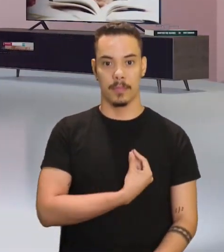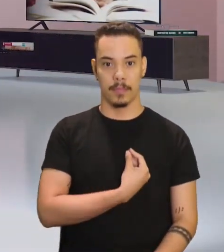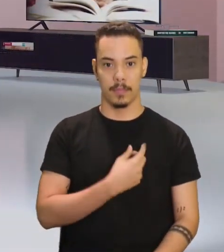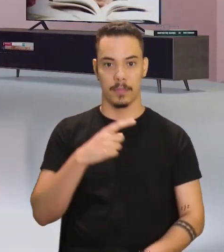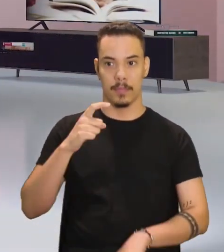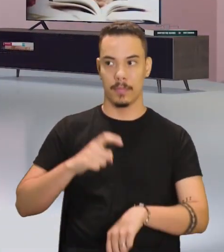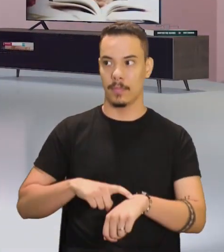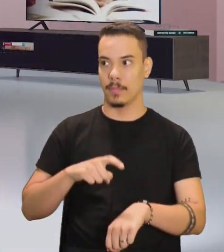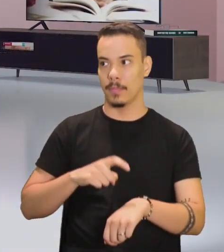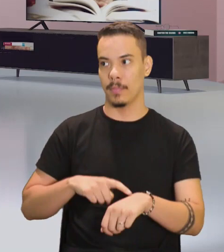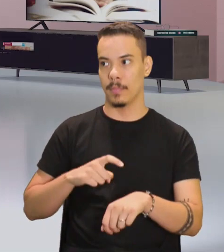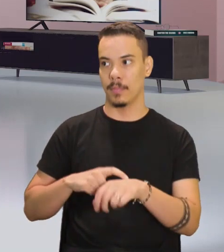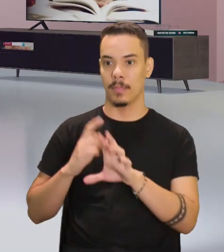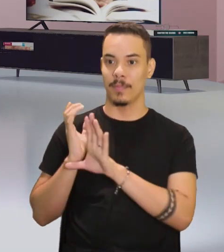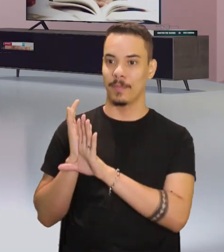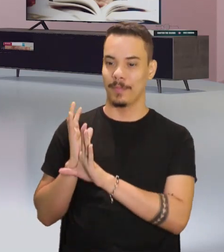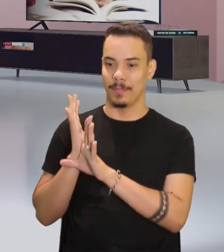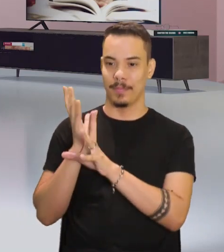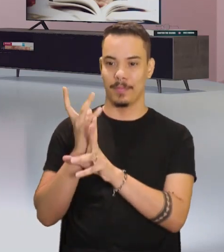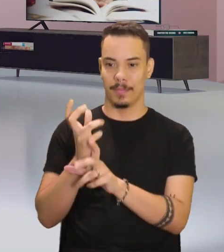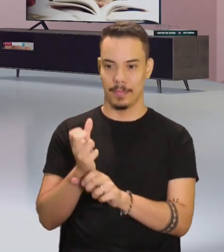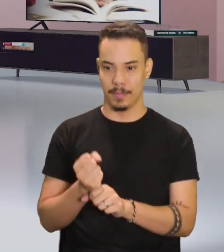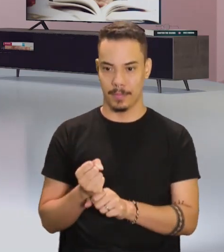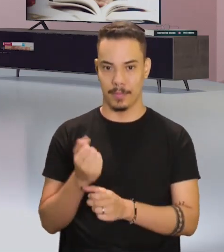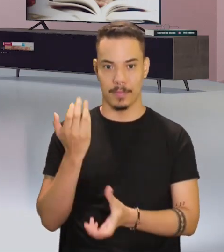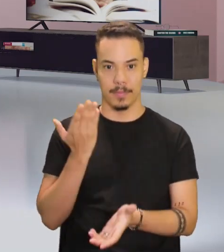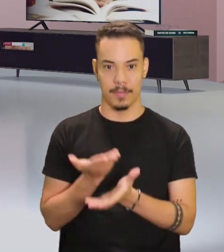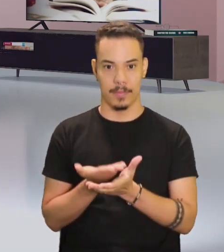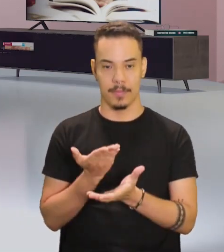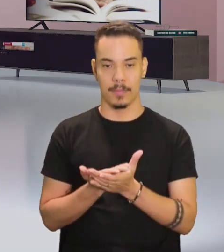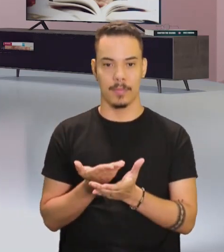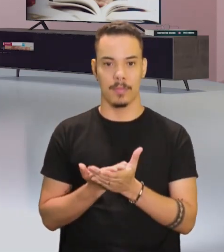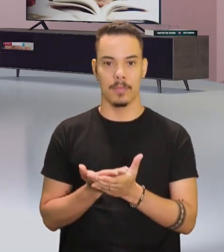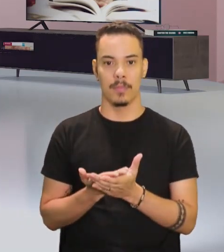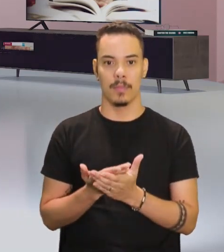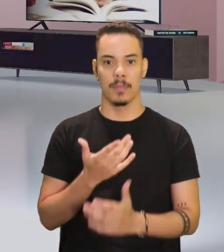nosso momento de revisão aula